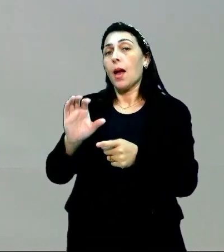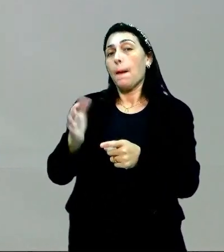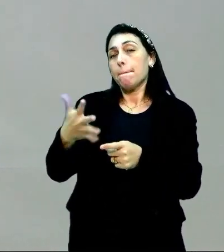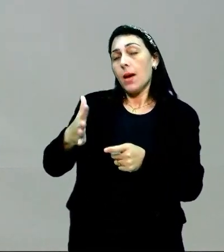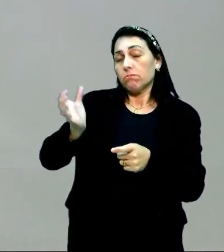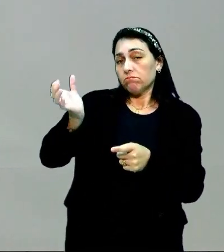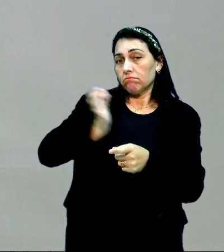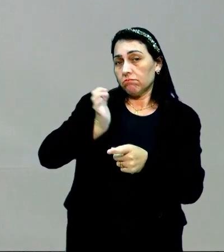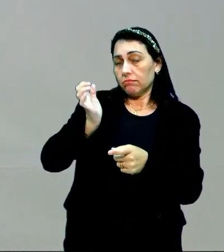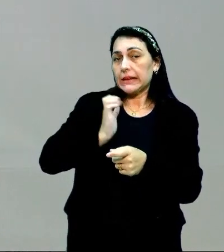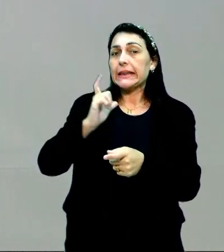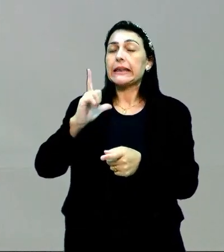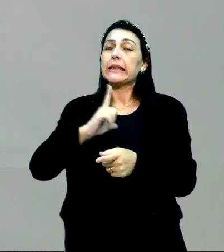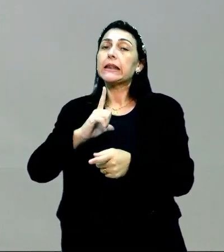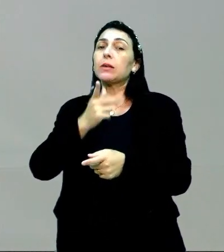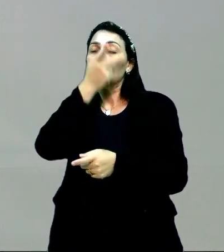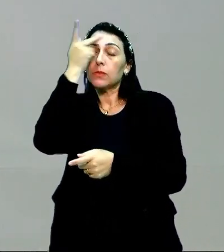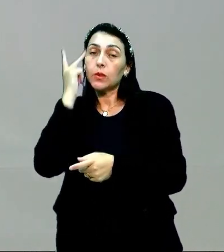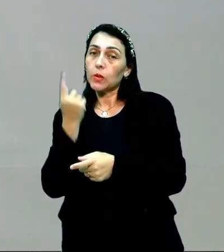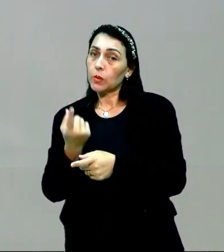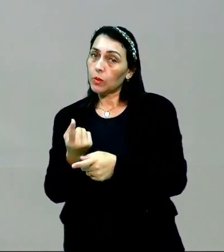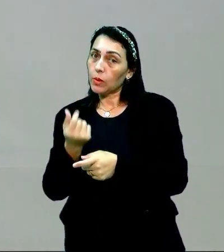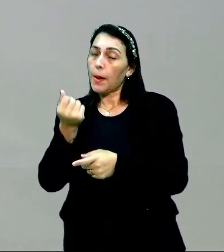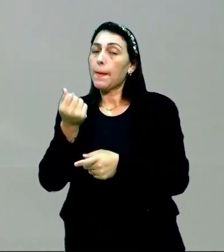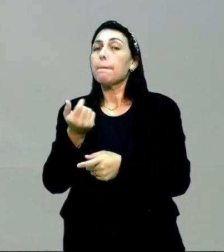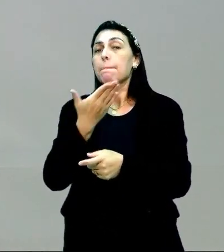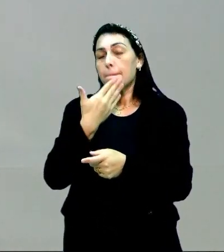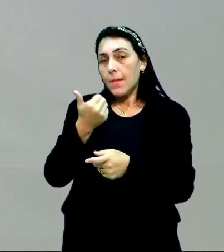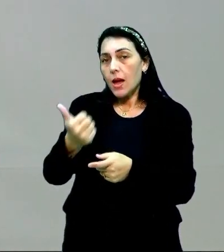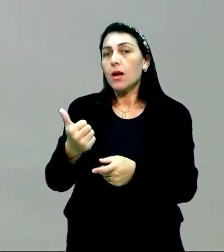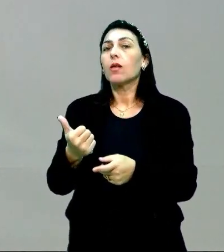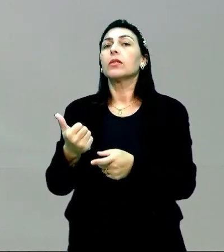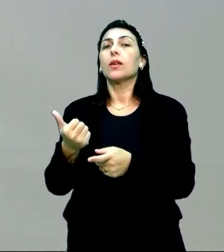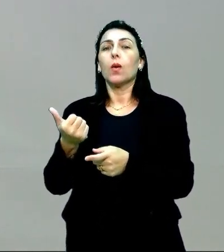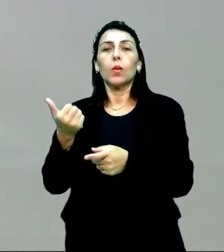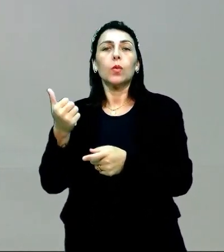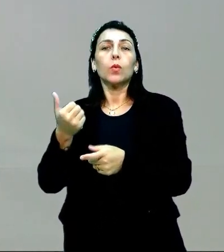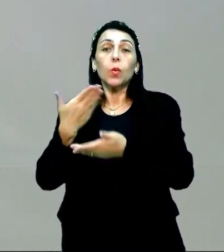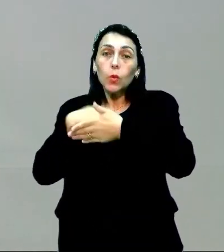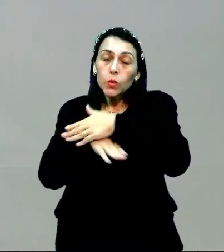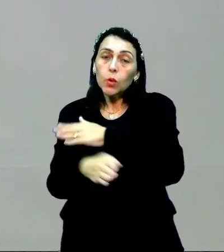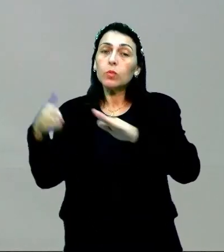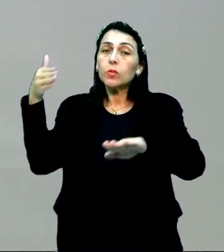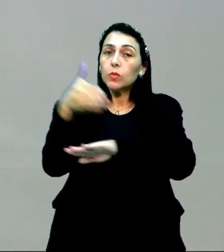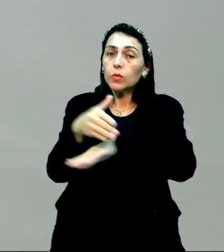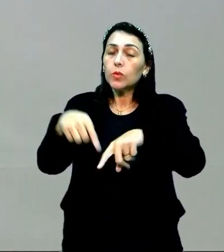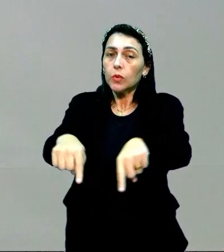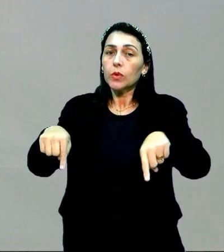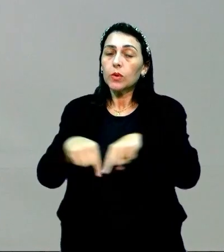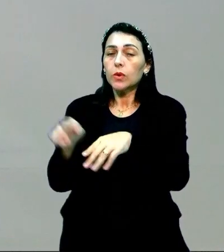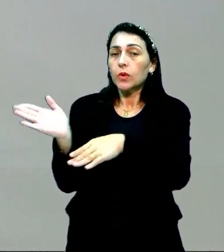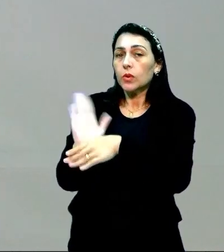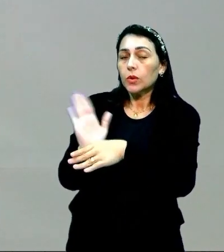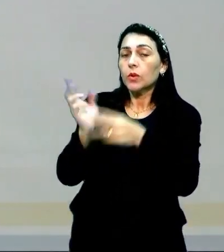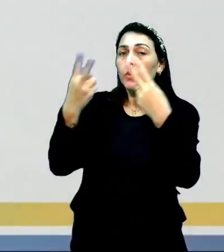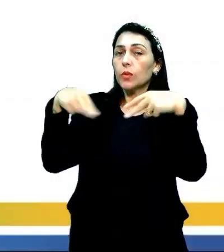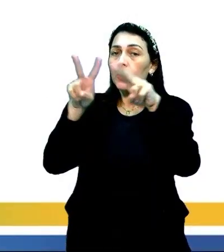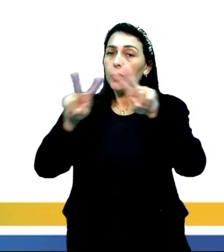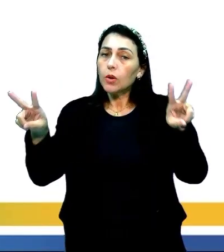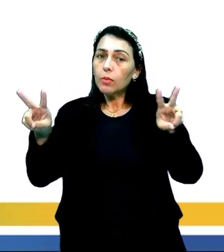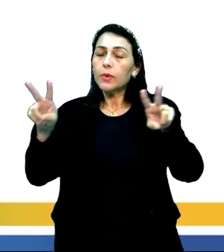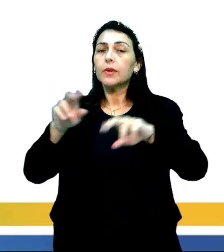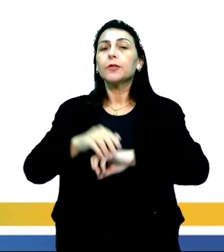rica e as pessoas têm mais uma condição social, automaticamente elas têm o hábito de frequentar as salas de cinemas nos